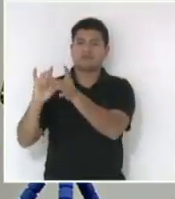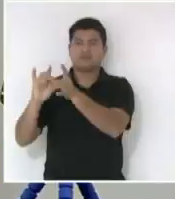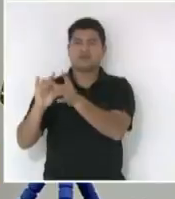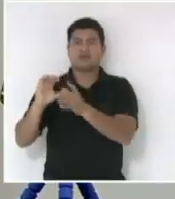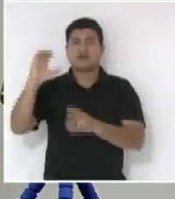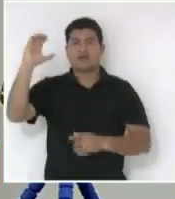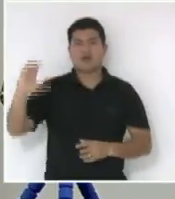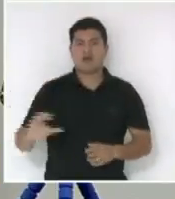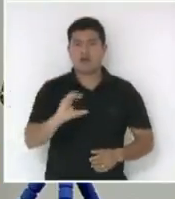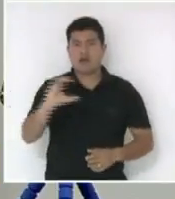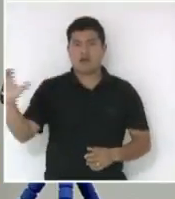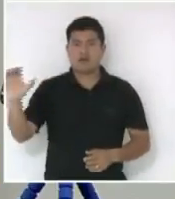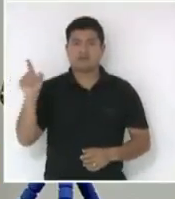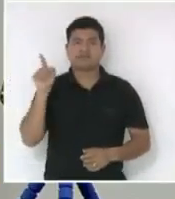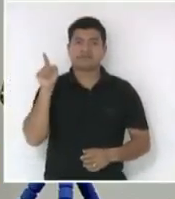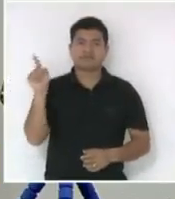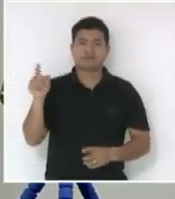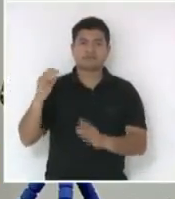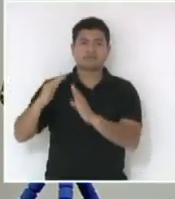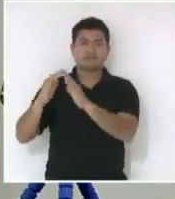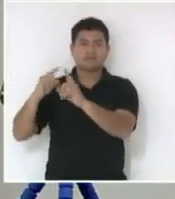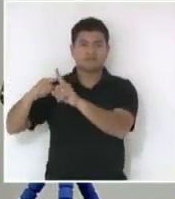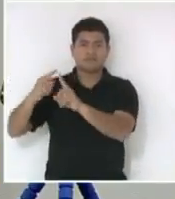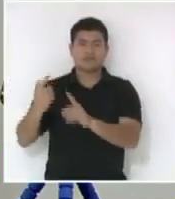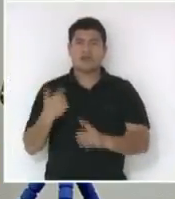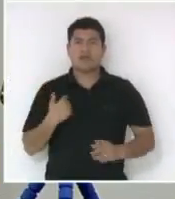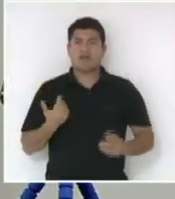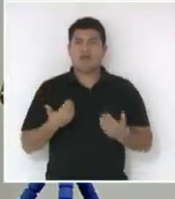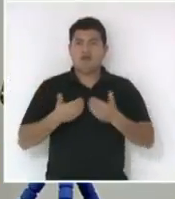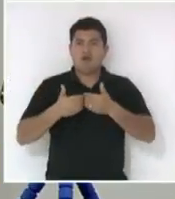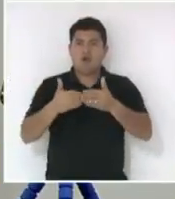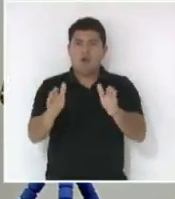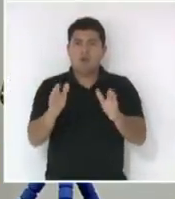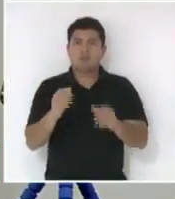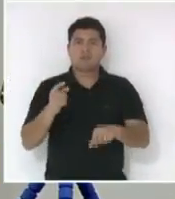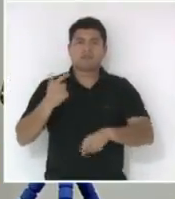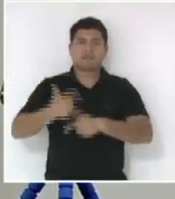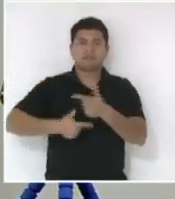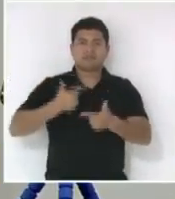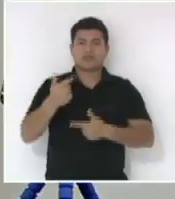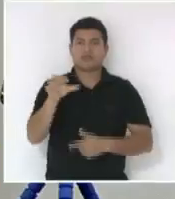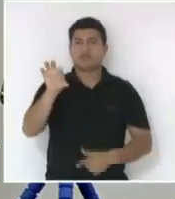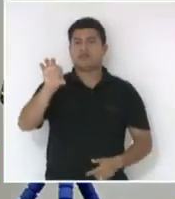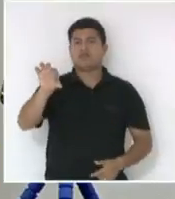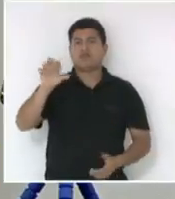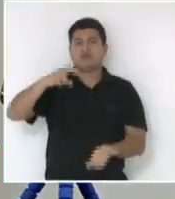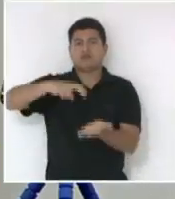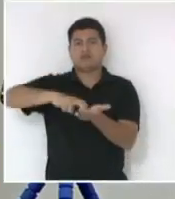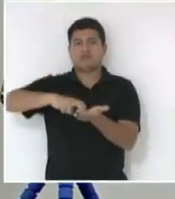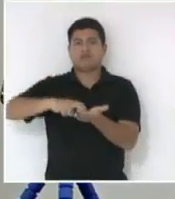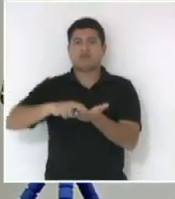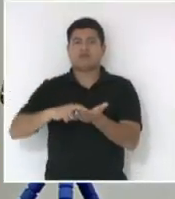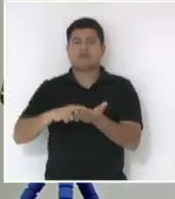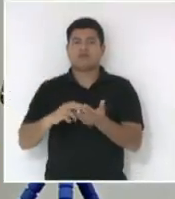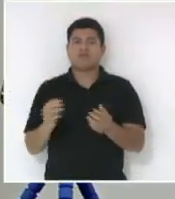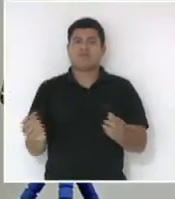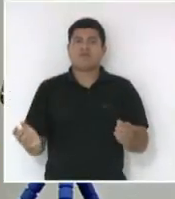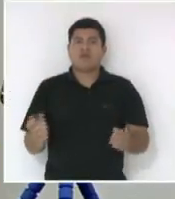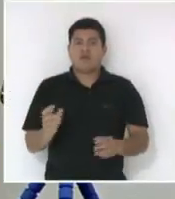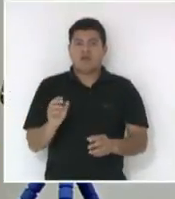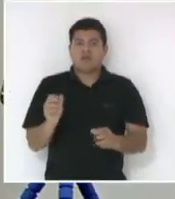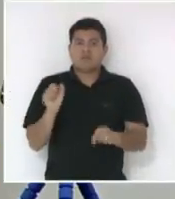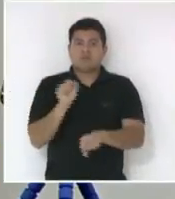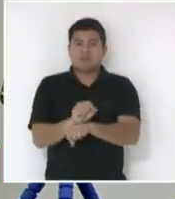O CRAI de Santa Catarina abre suas portas às 9 horas da manhã, fecha às 12, reabre